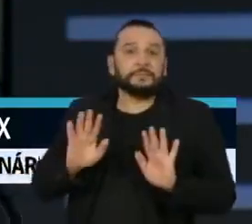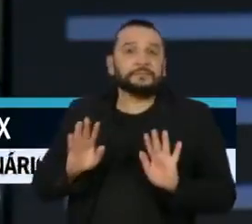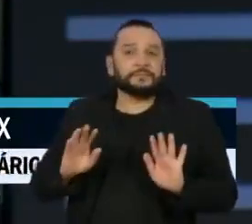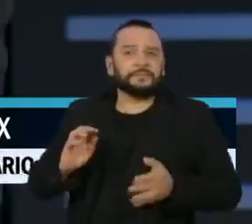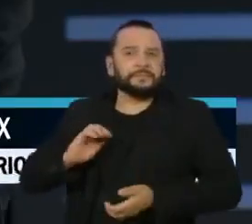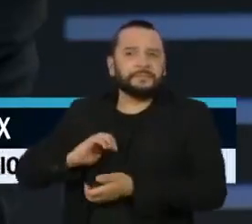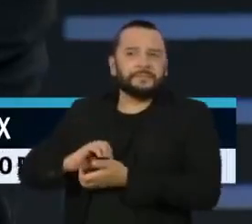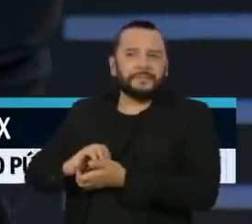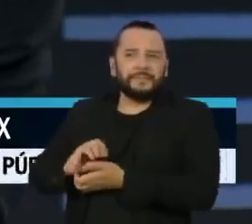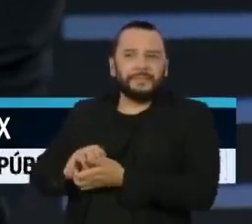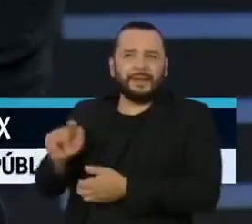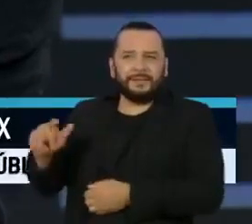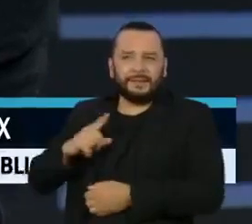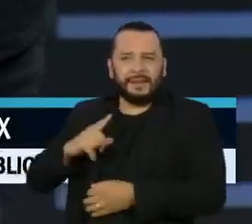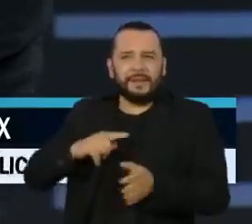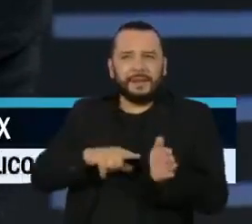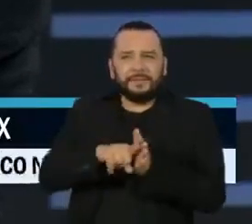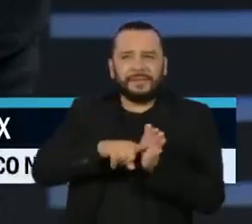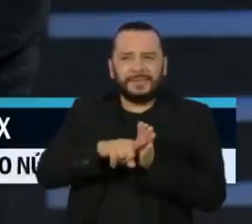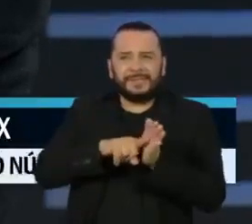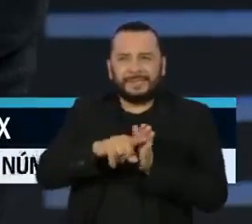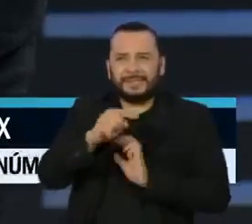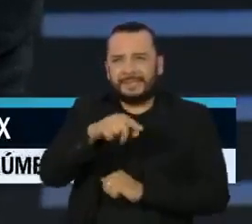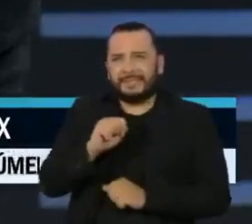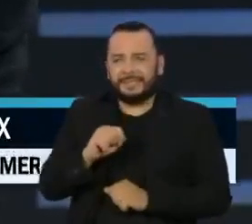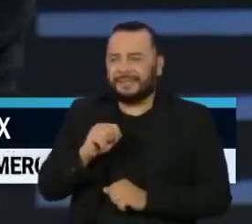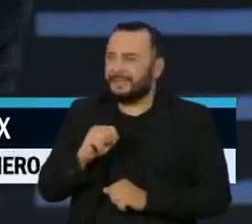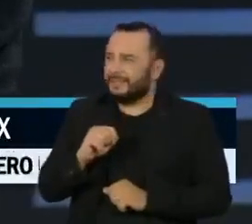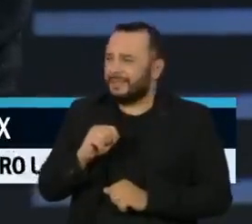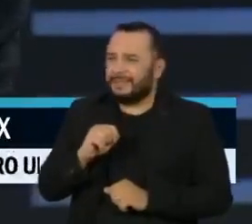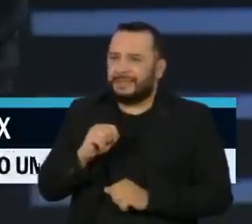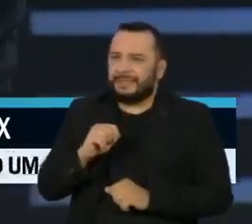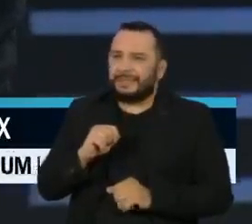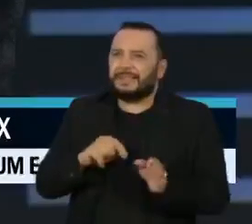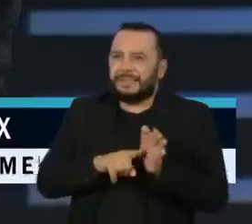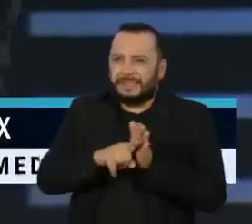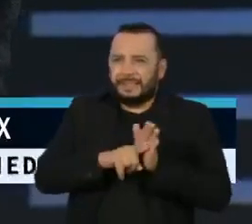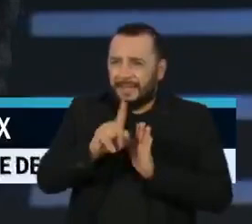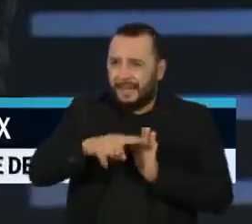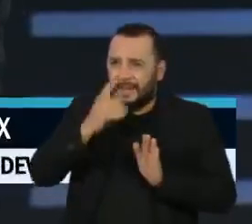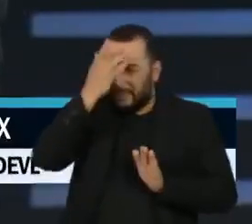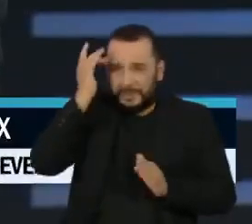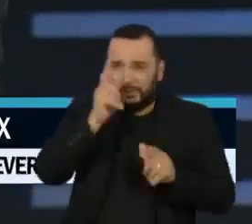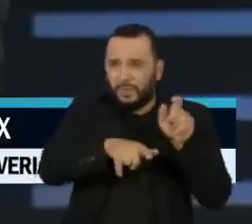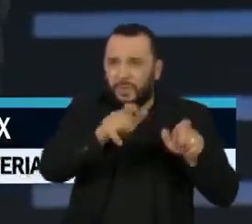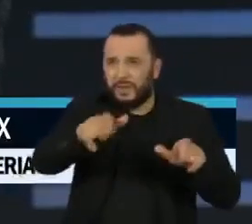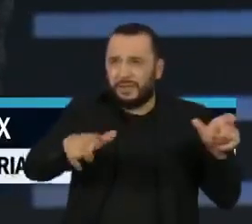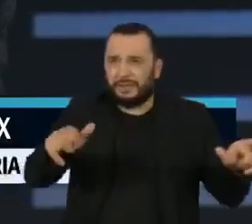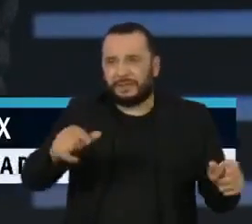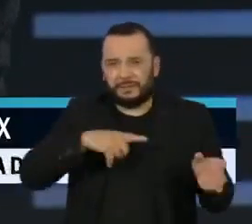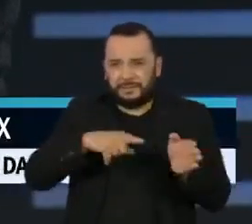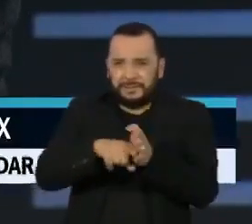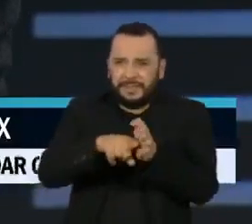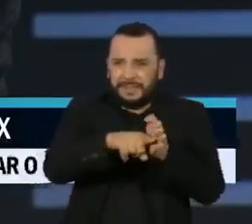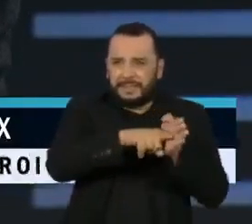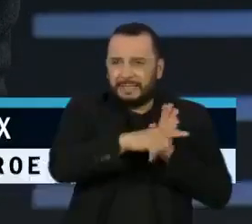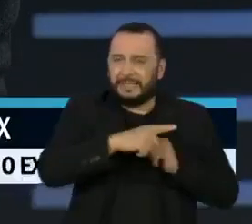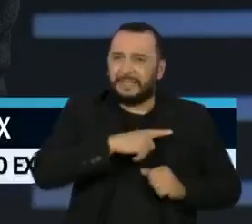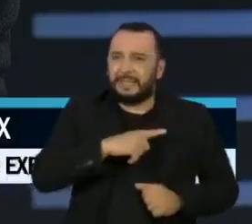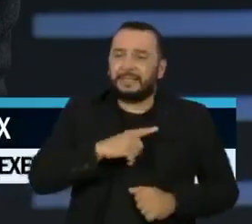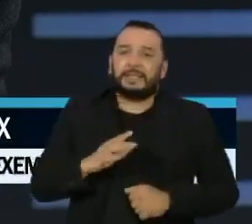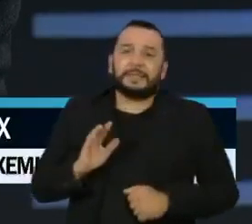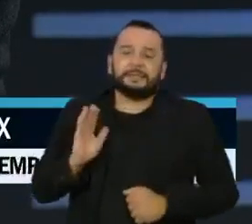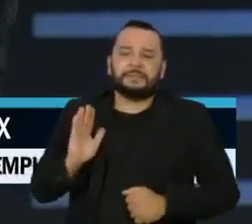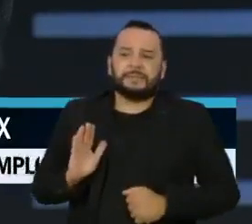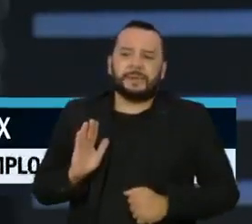supremo Veja uma pesquisa como essa ela é feita com cidadãos em geral né e